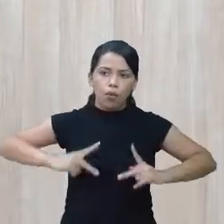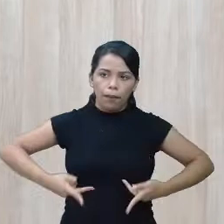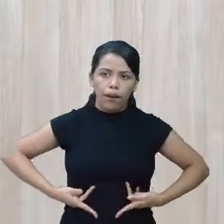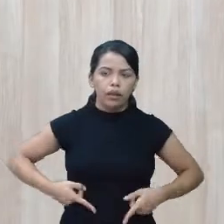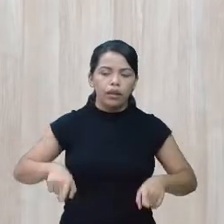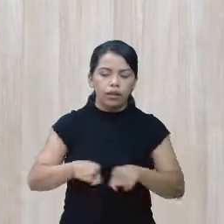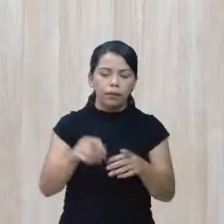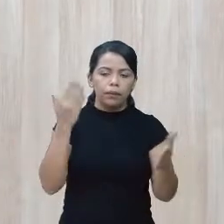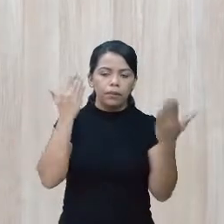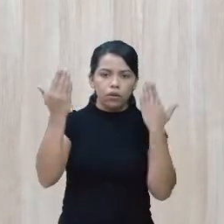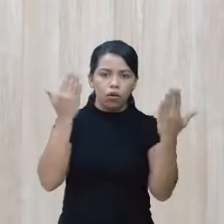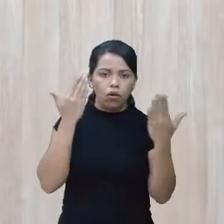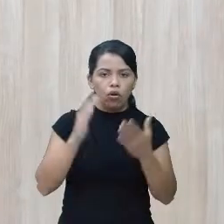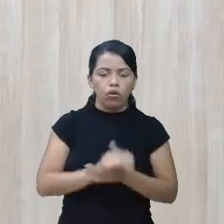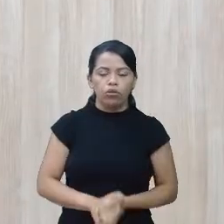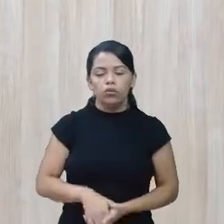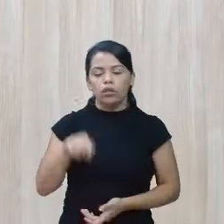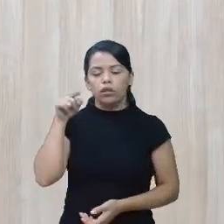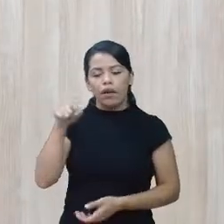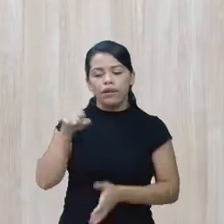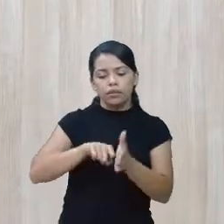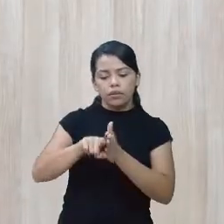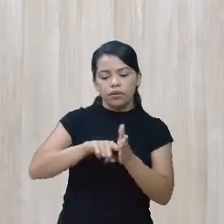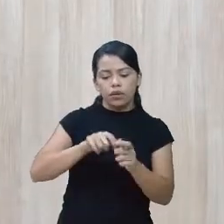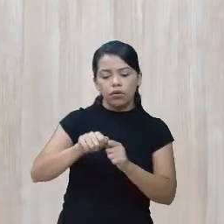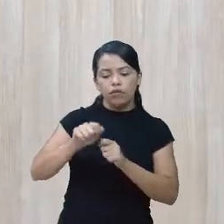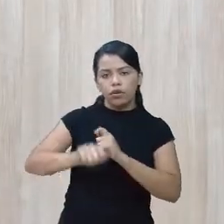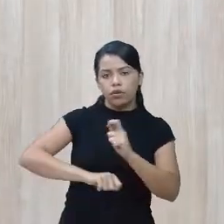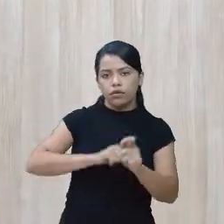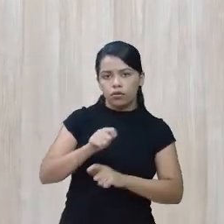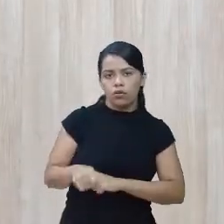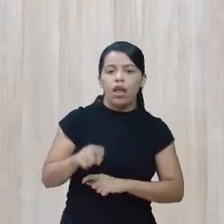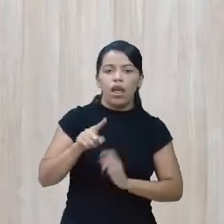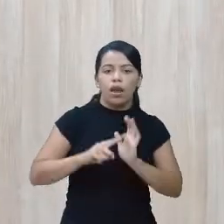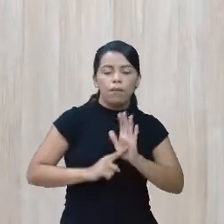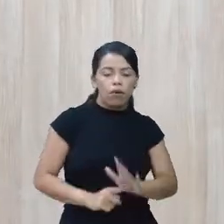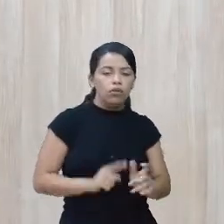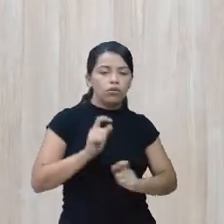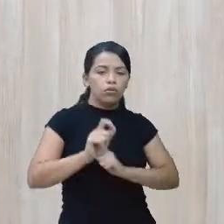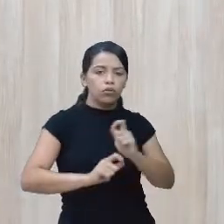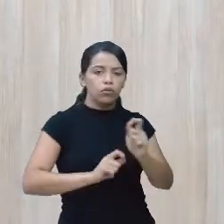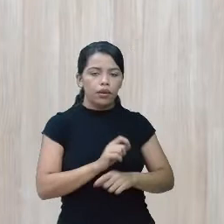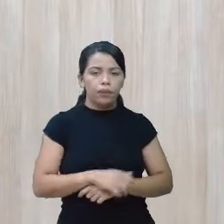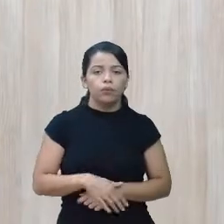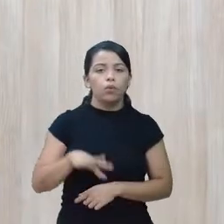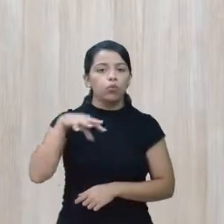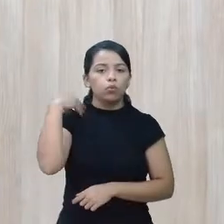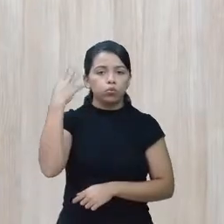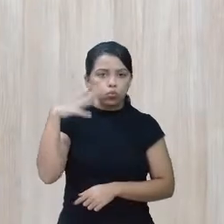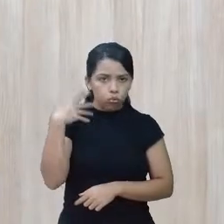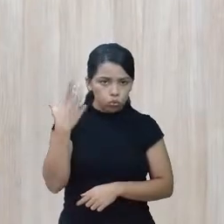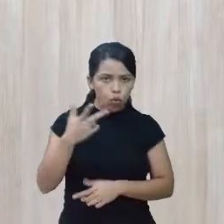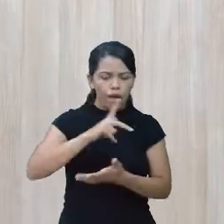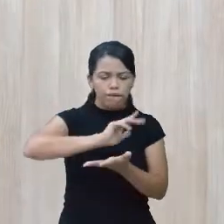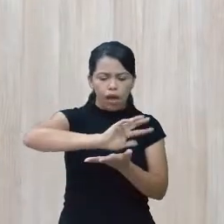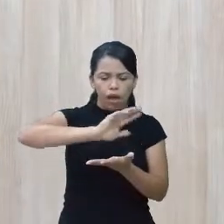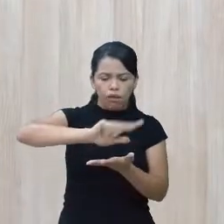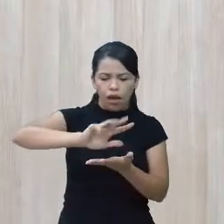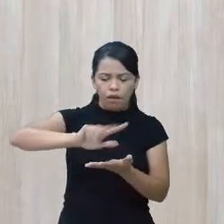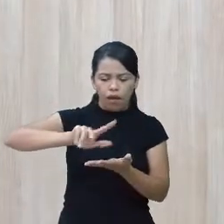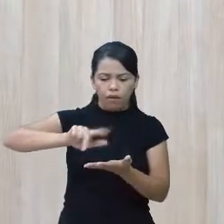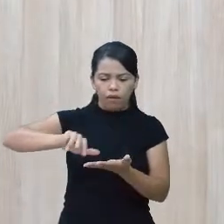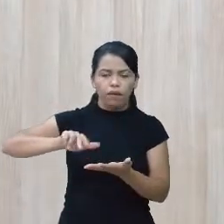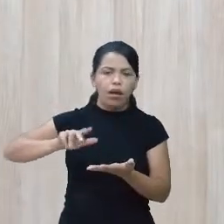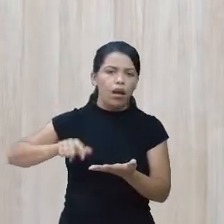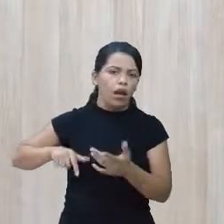Murray Schafer. Então, ele coloca que o som, as diversas